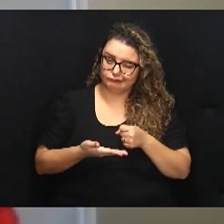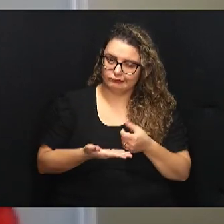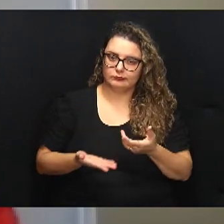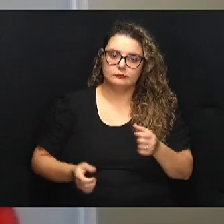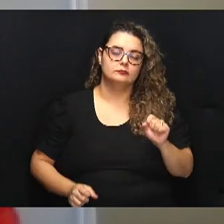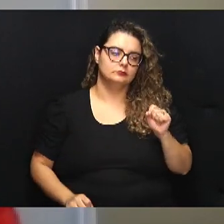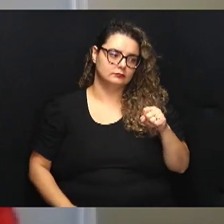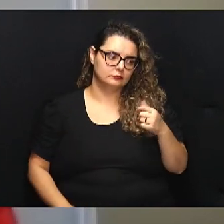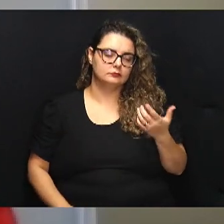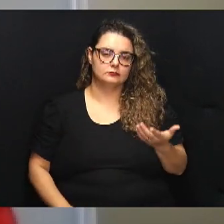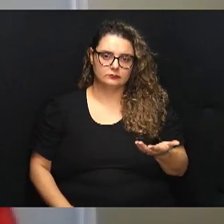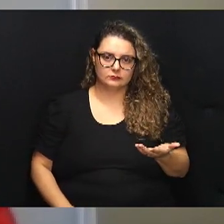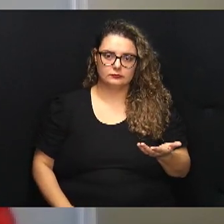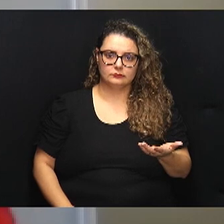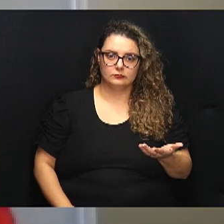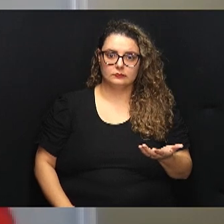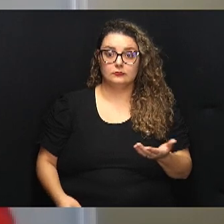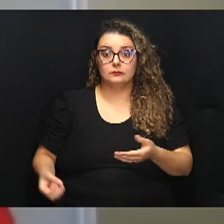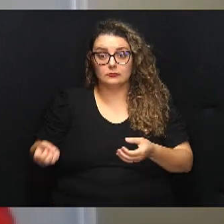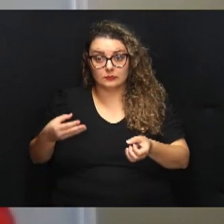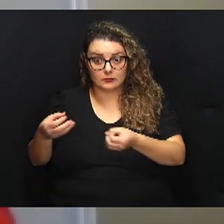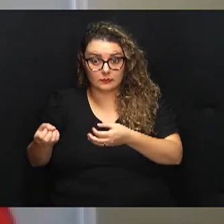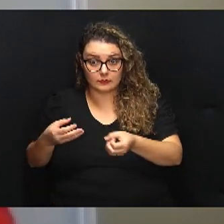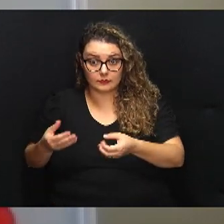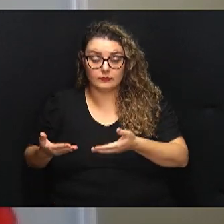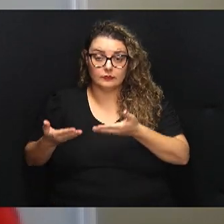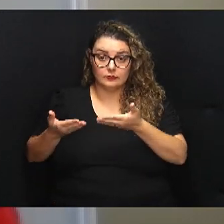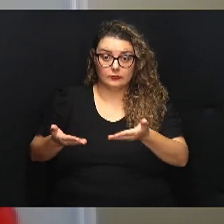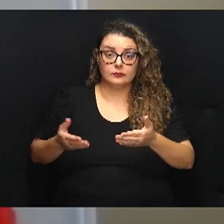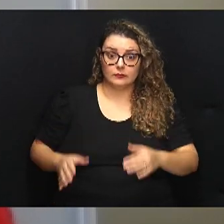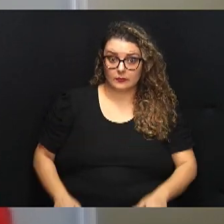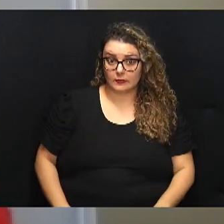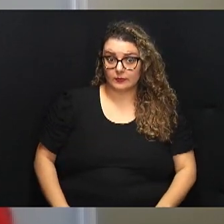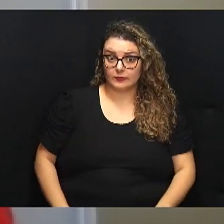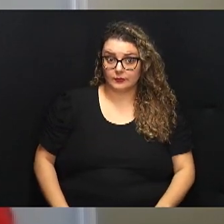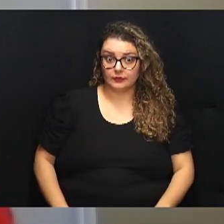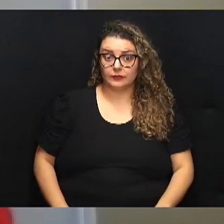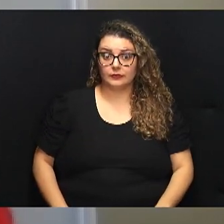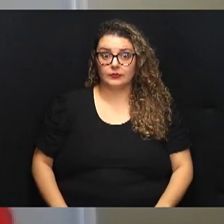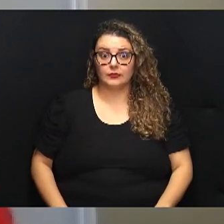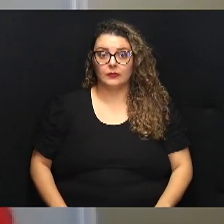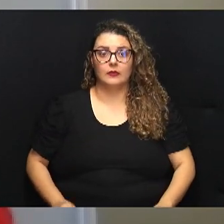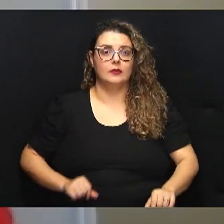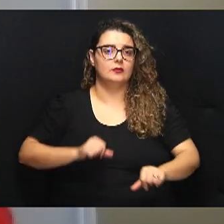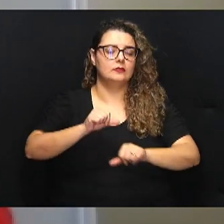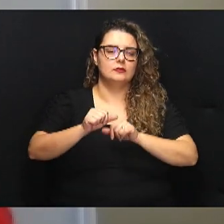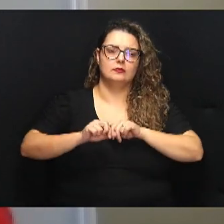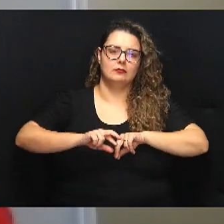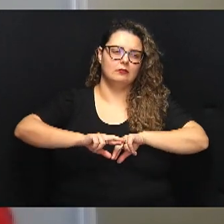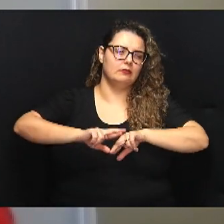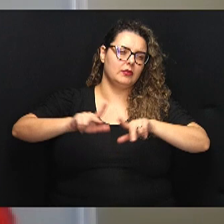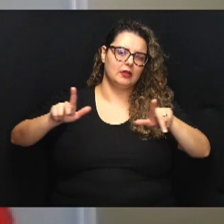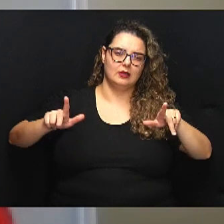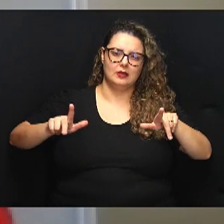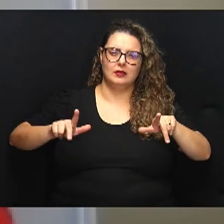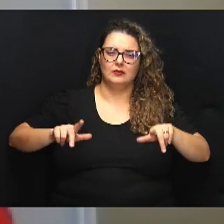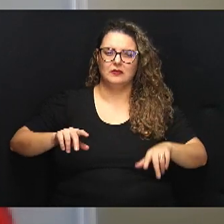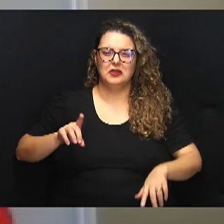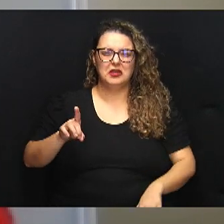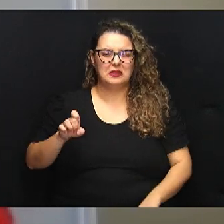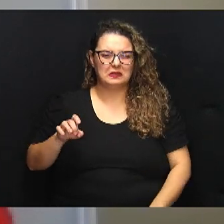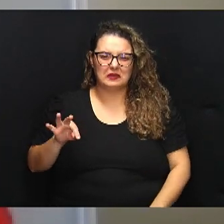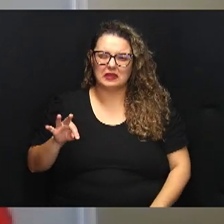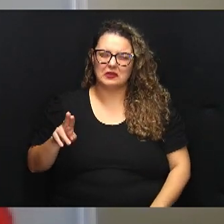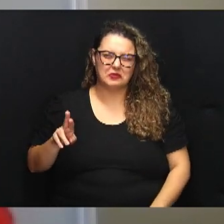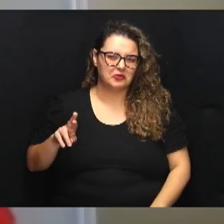sobre as novidades que ele traz. Ele foi muito alterado, muito deturpado, e hoje,